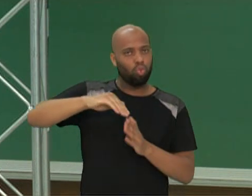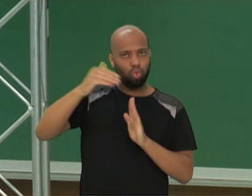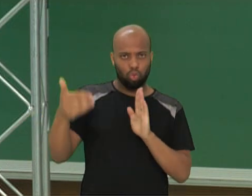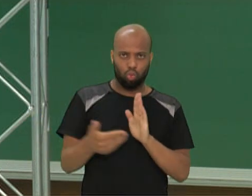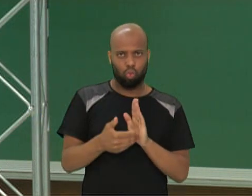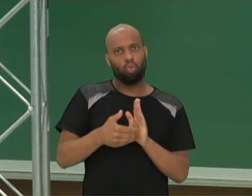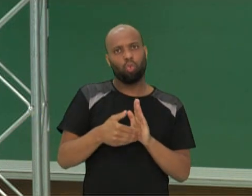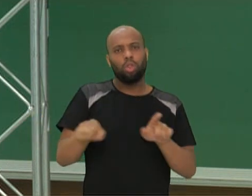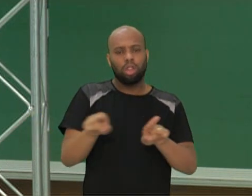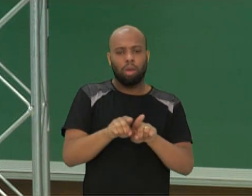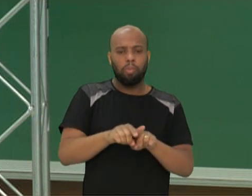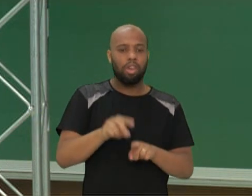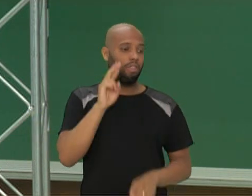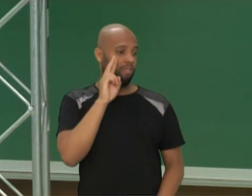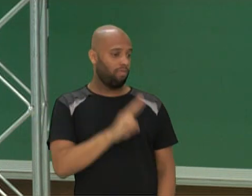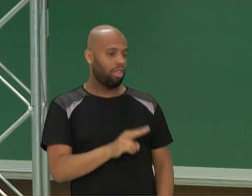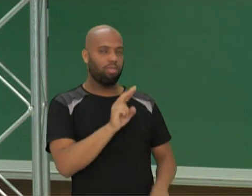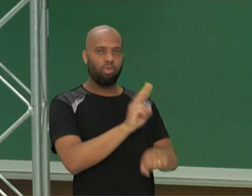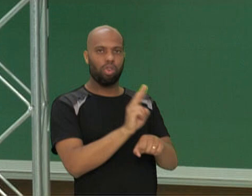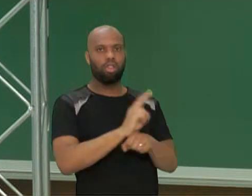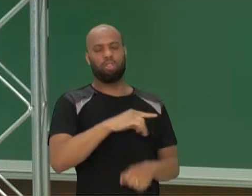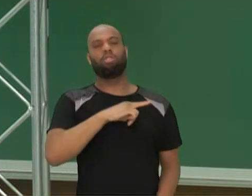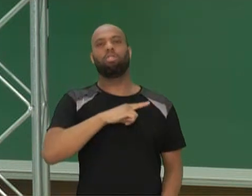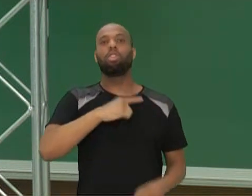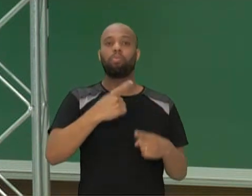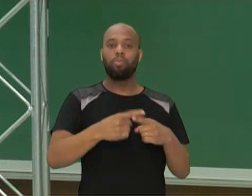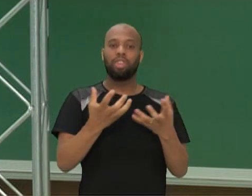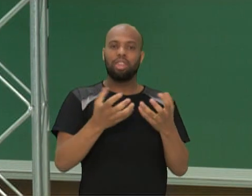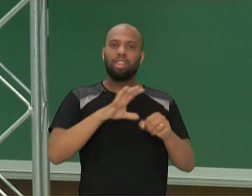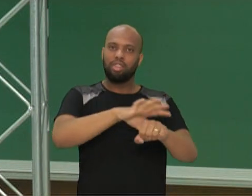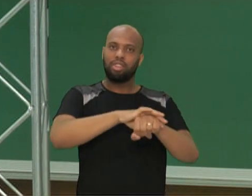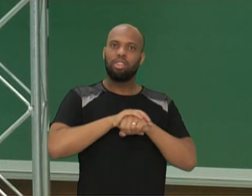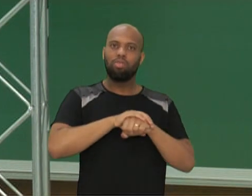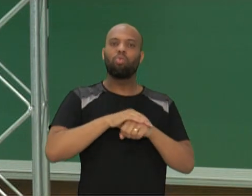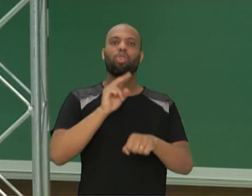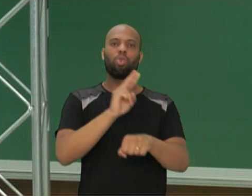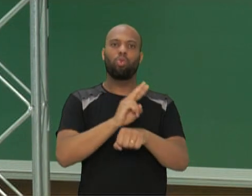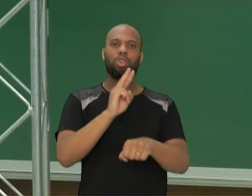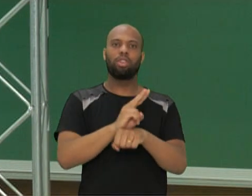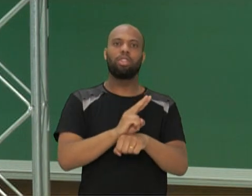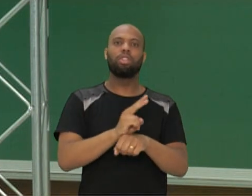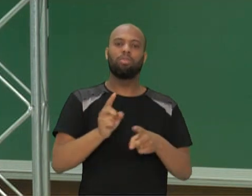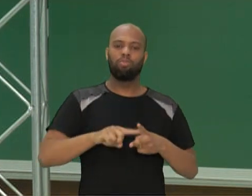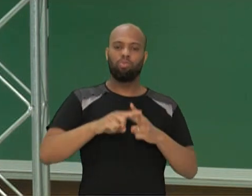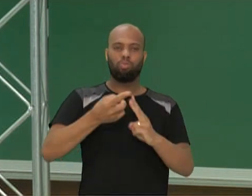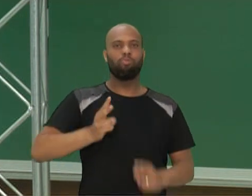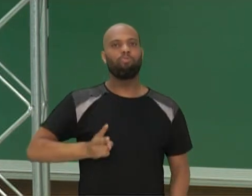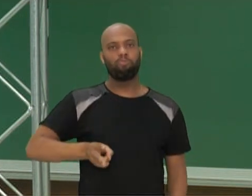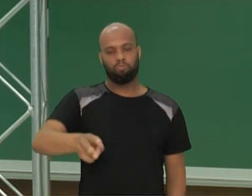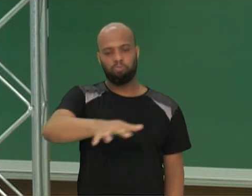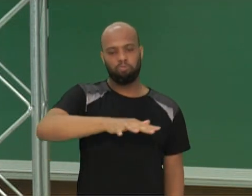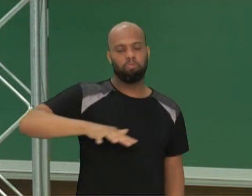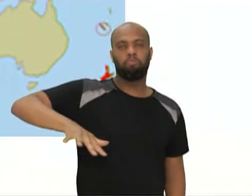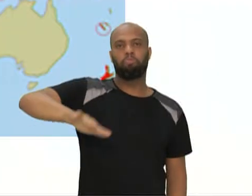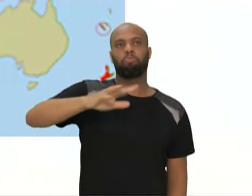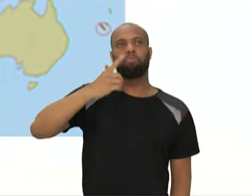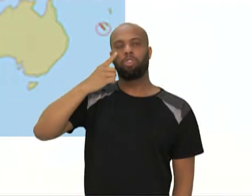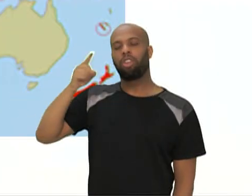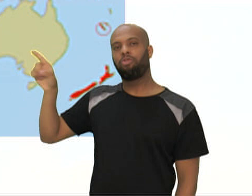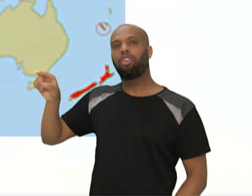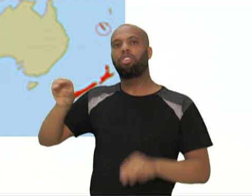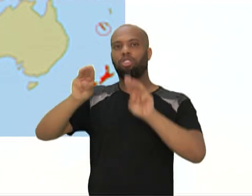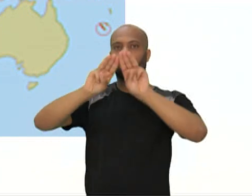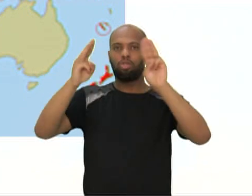olhar para elas com bastante cuidado, a fim de garantir a preservação e a manutenção dessas áreas. Aqui nós